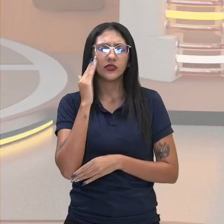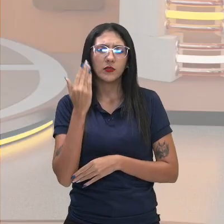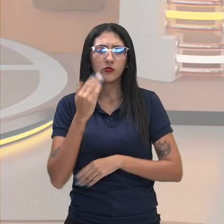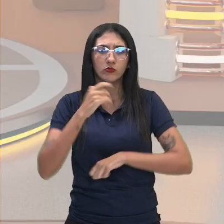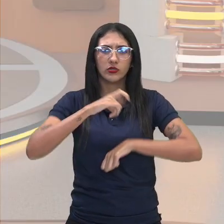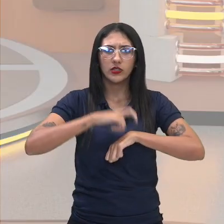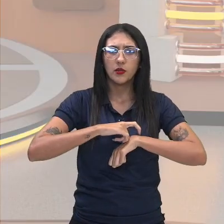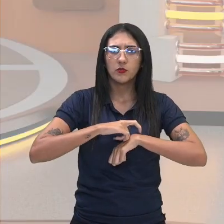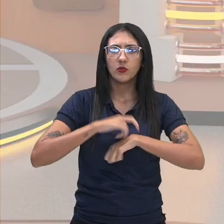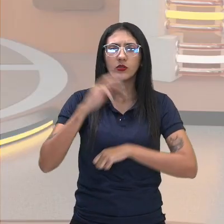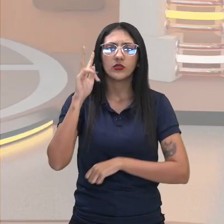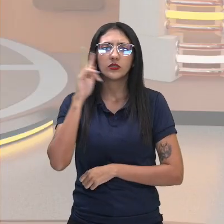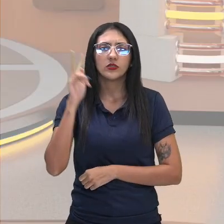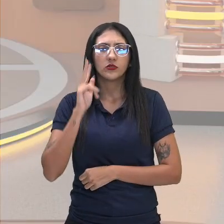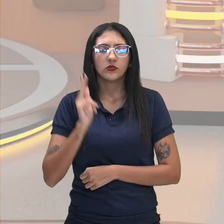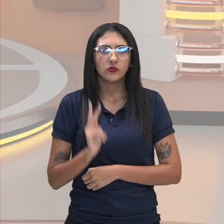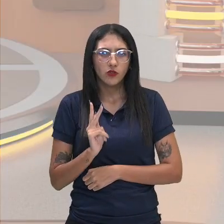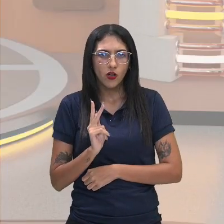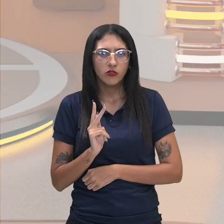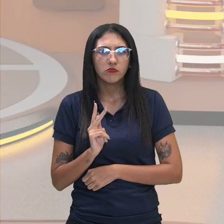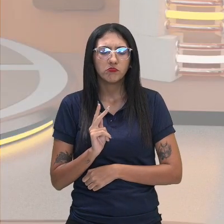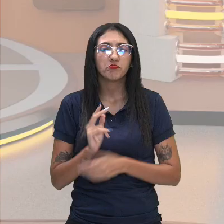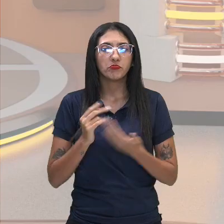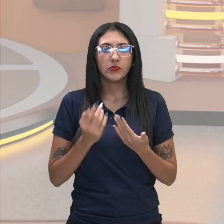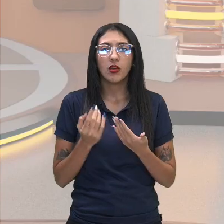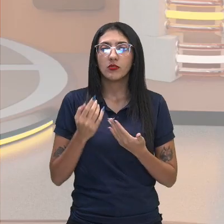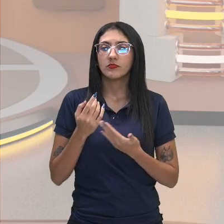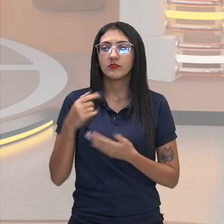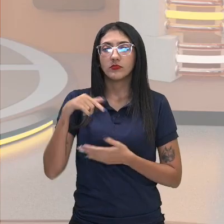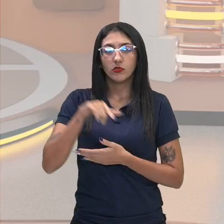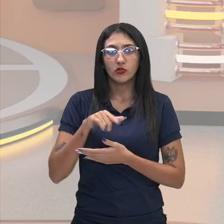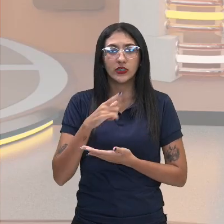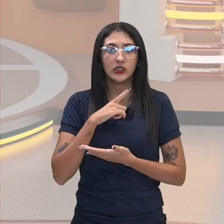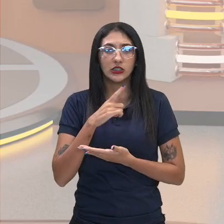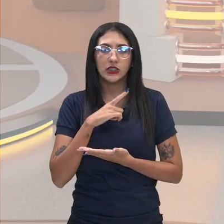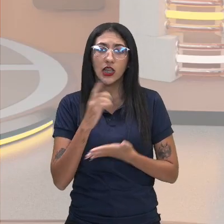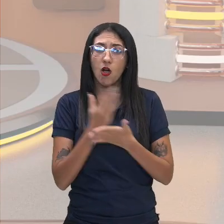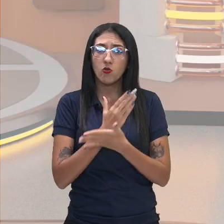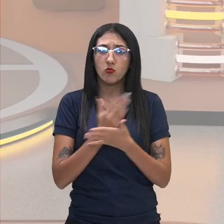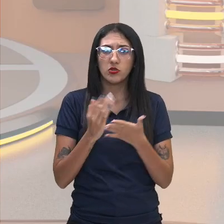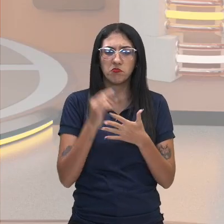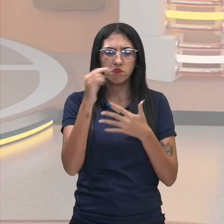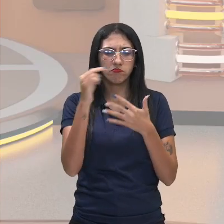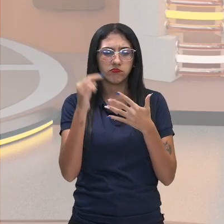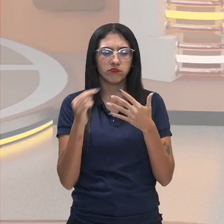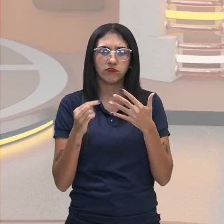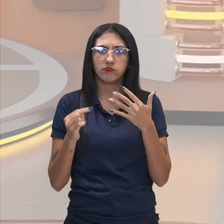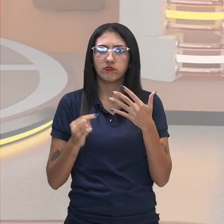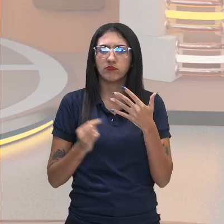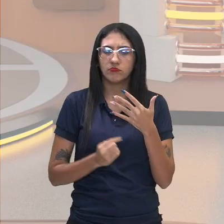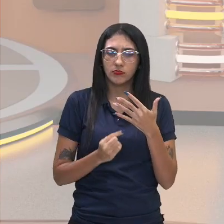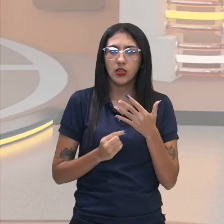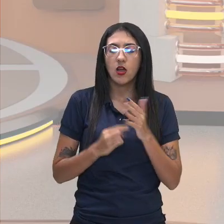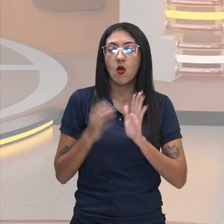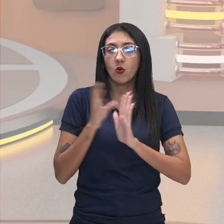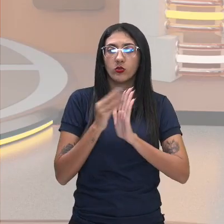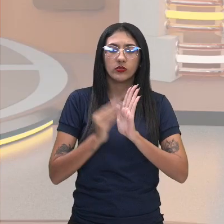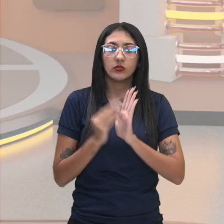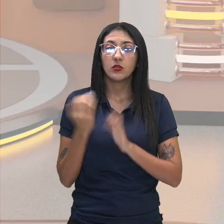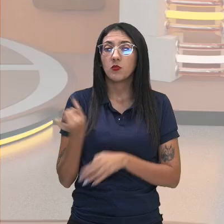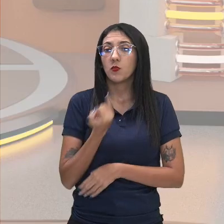tempo e a história, você tem pontos importantes que ajudam